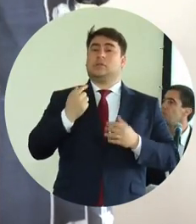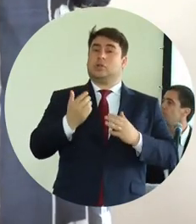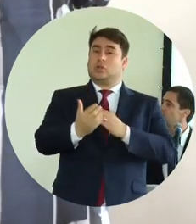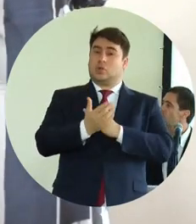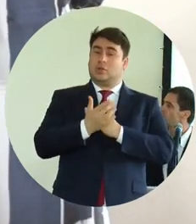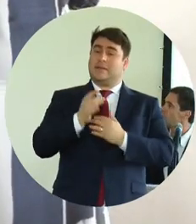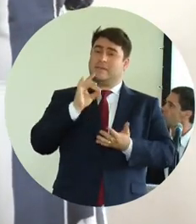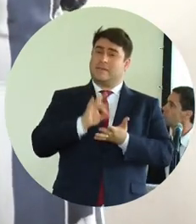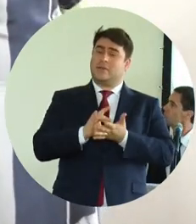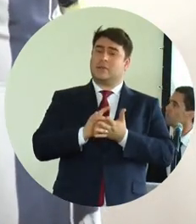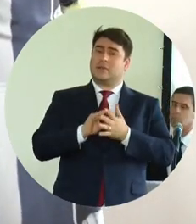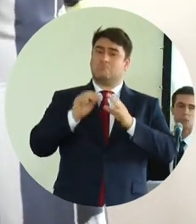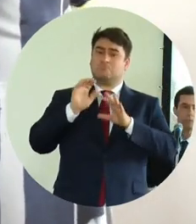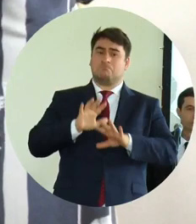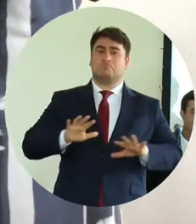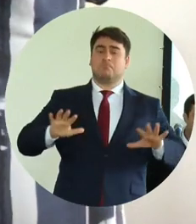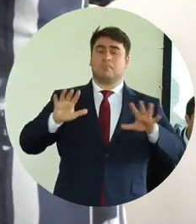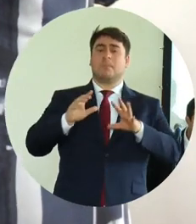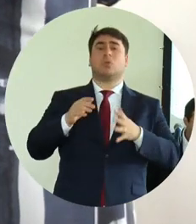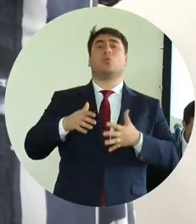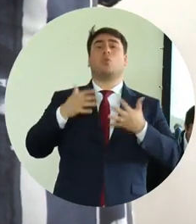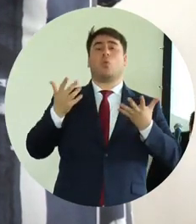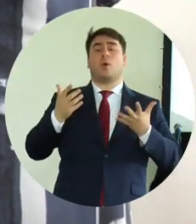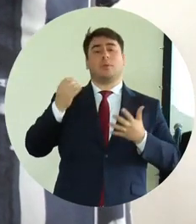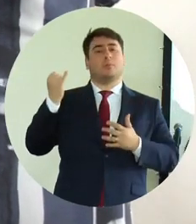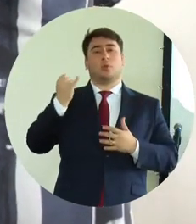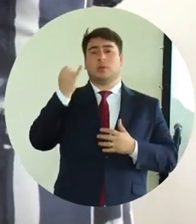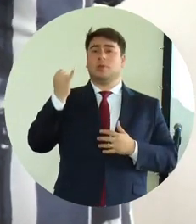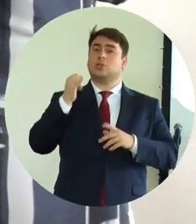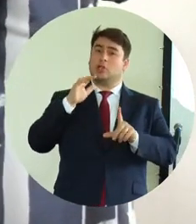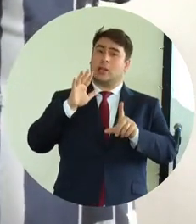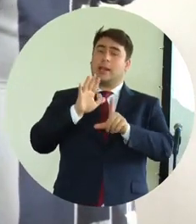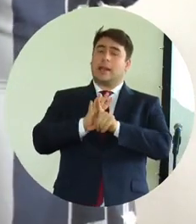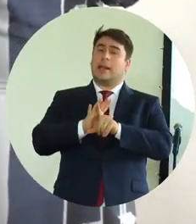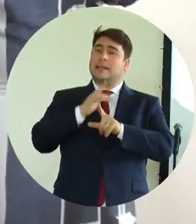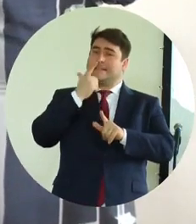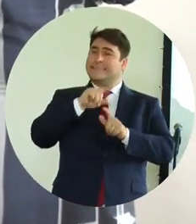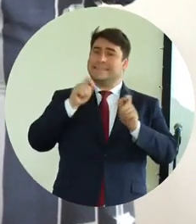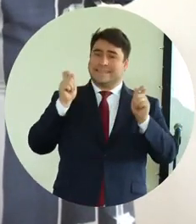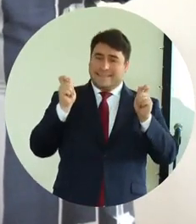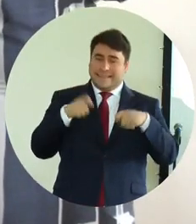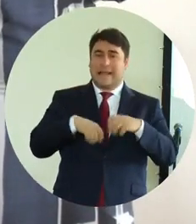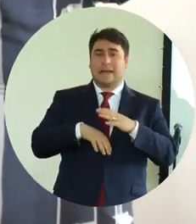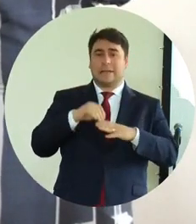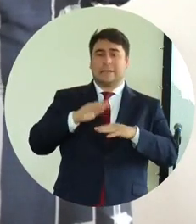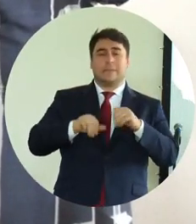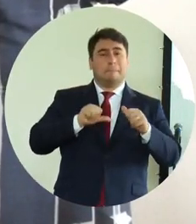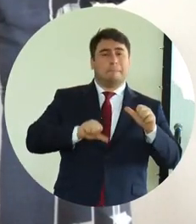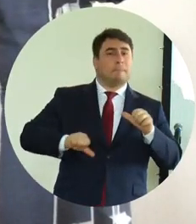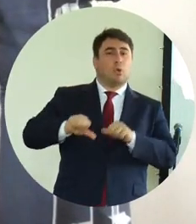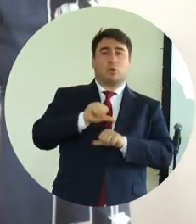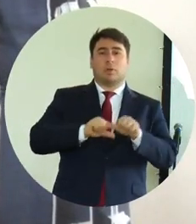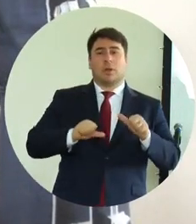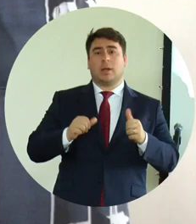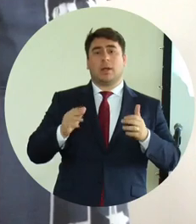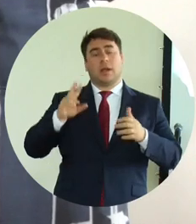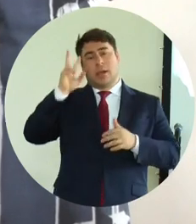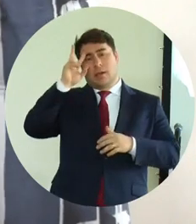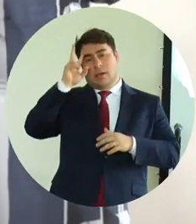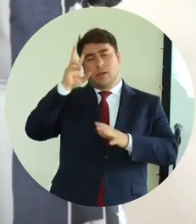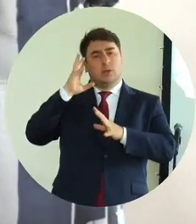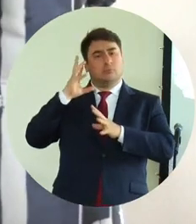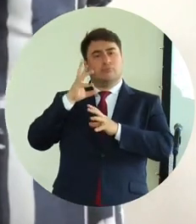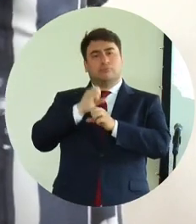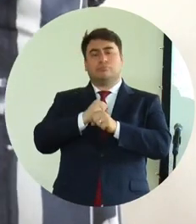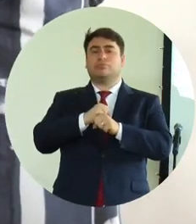a exata dimensão do quanto essa lei foi capaz de mudar a história